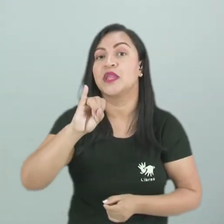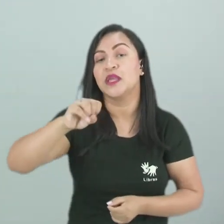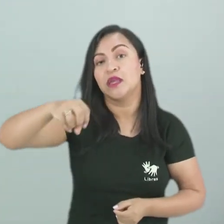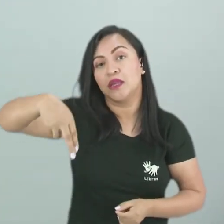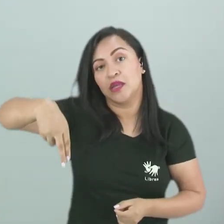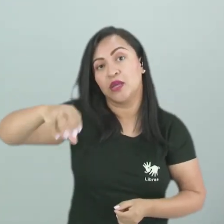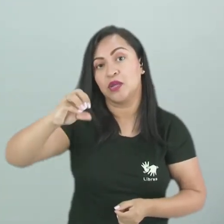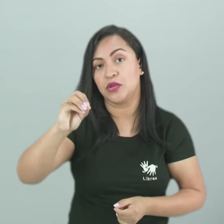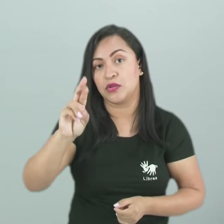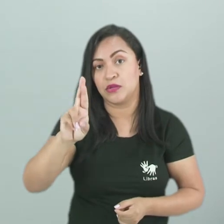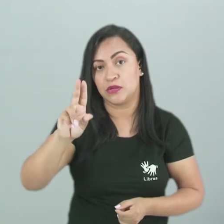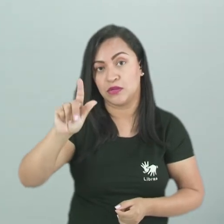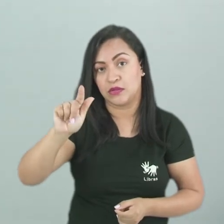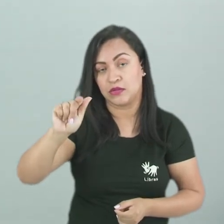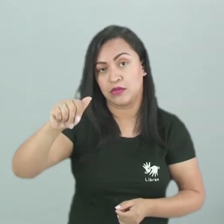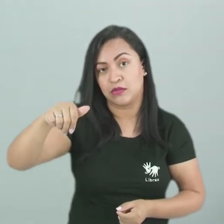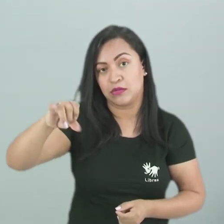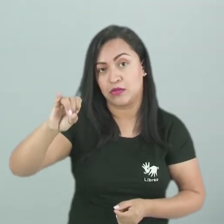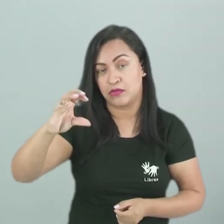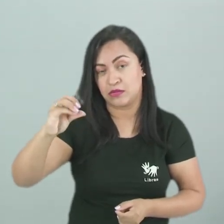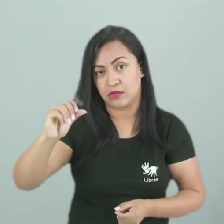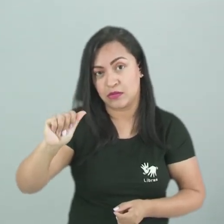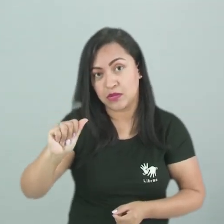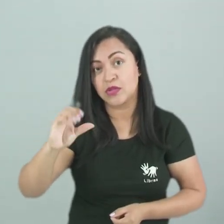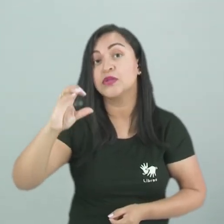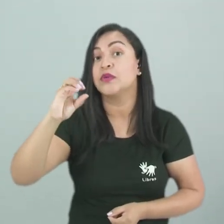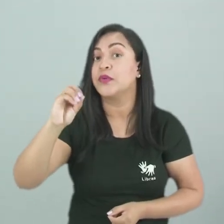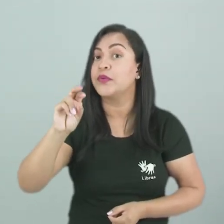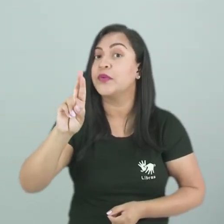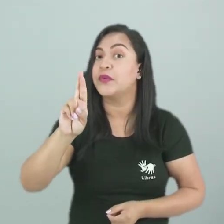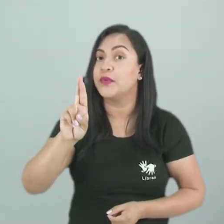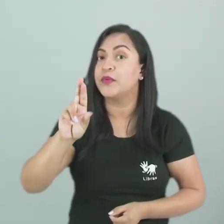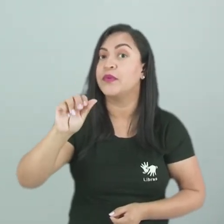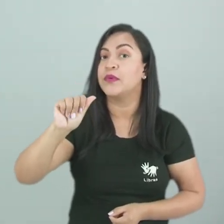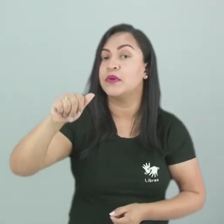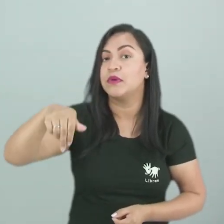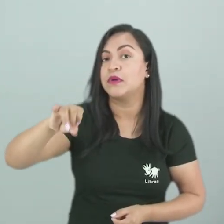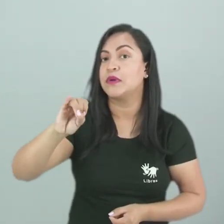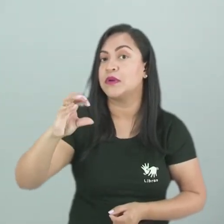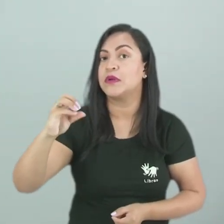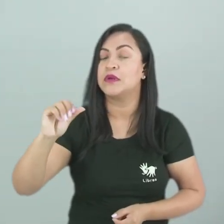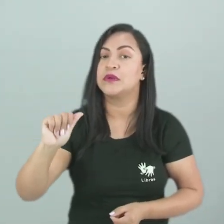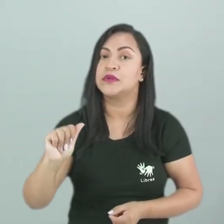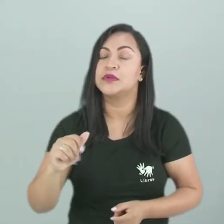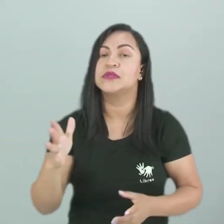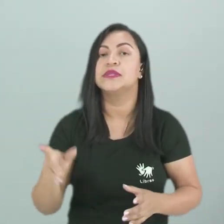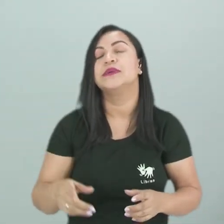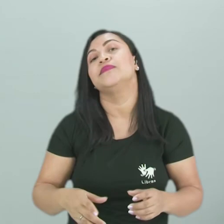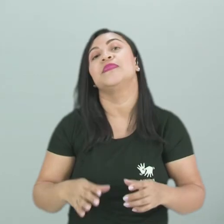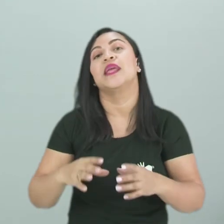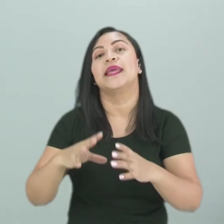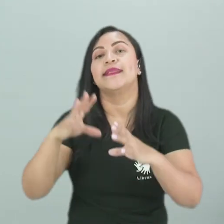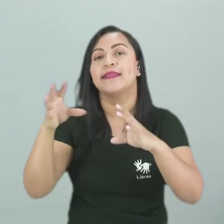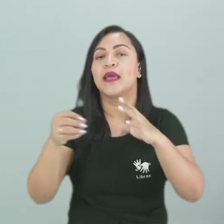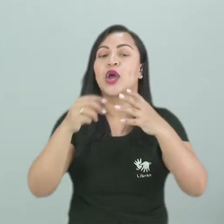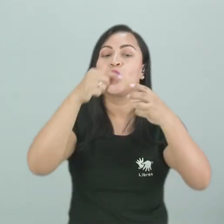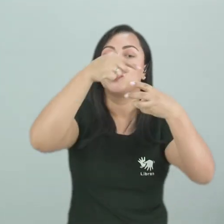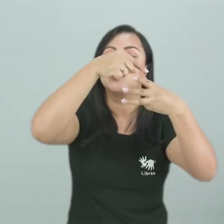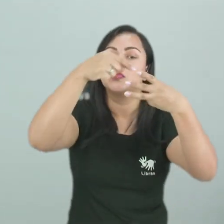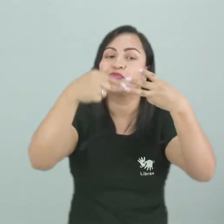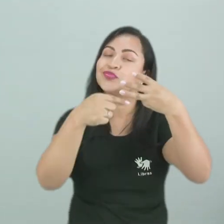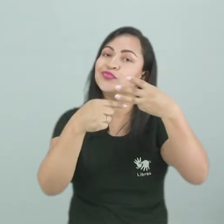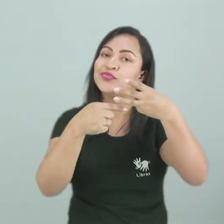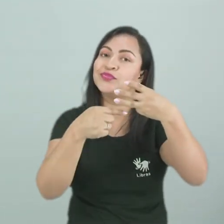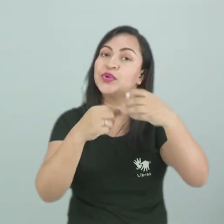funções inorgânicas. Dentro das funções inorgânicas, nós temos os ácidos, as bases, os